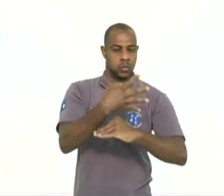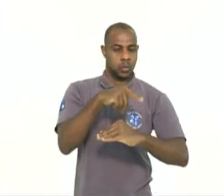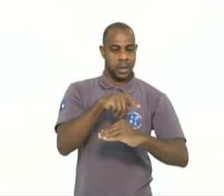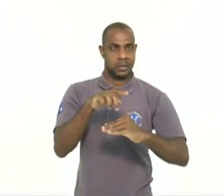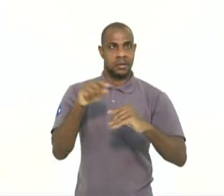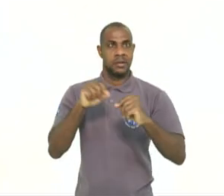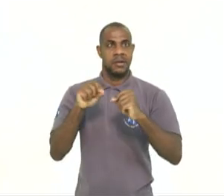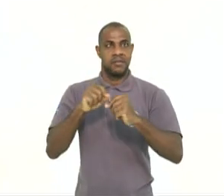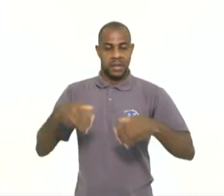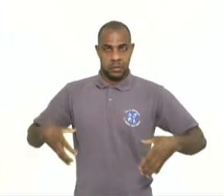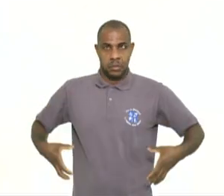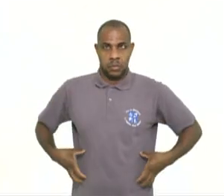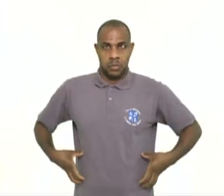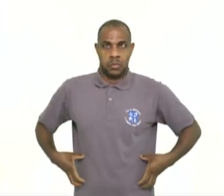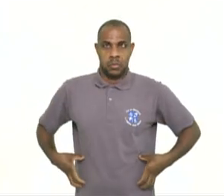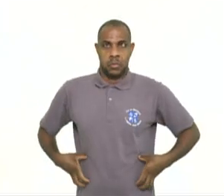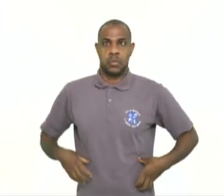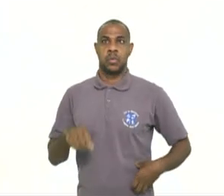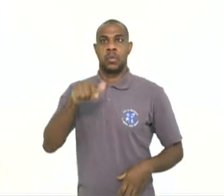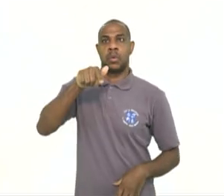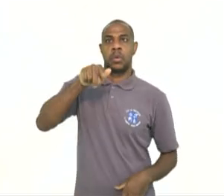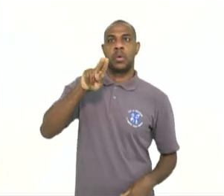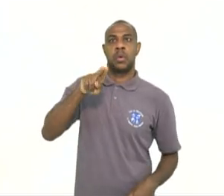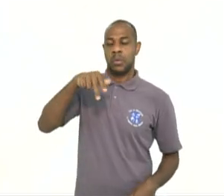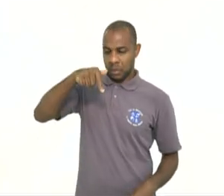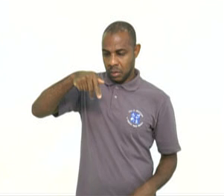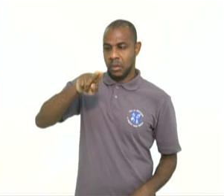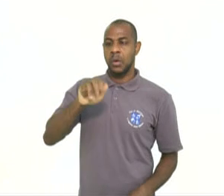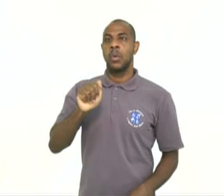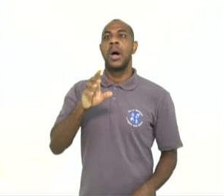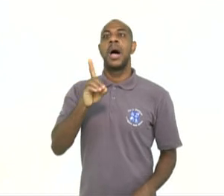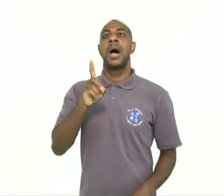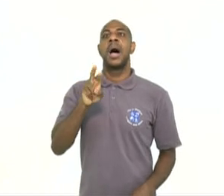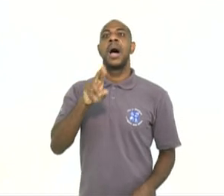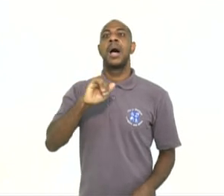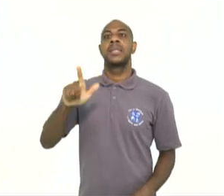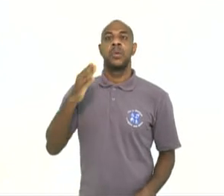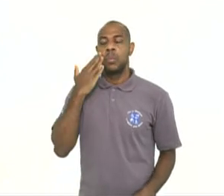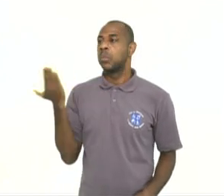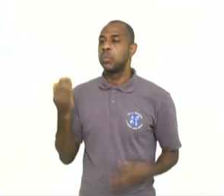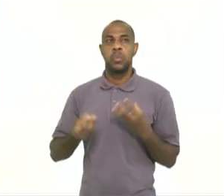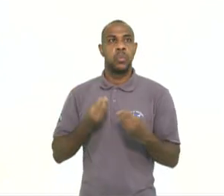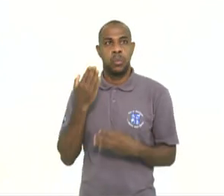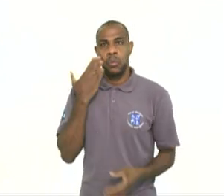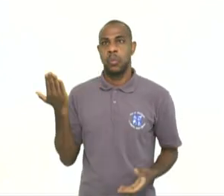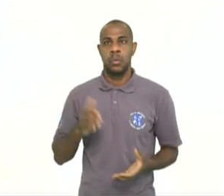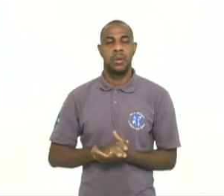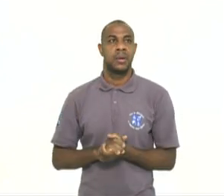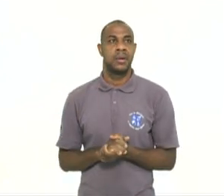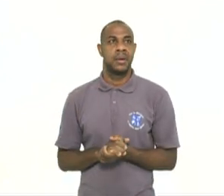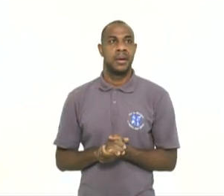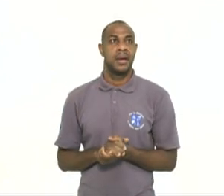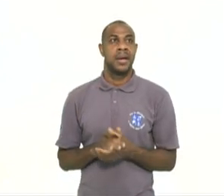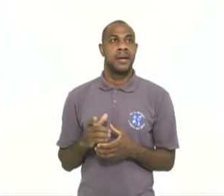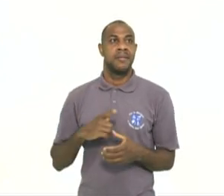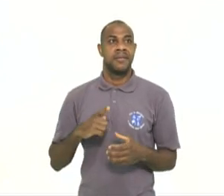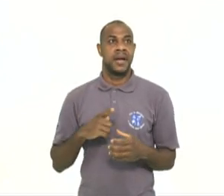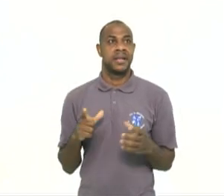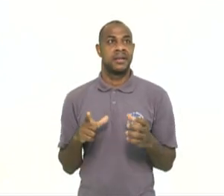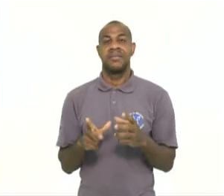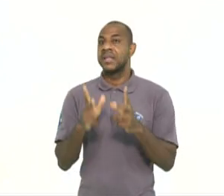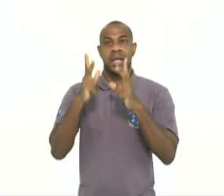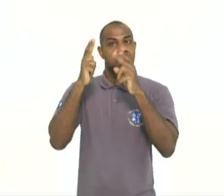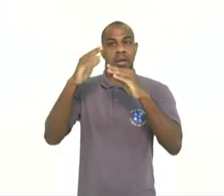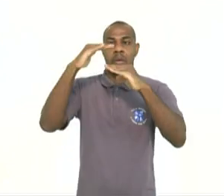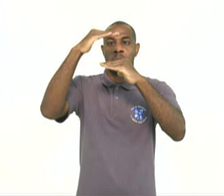quadril né esse aqui vai ser uma figura feminina né vai ser a loira fantasma que minha personagem do quadrinho que eu faço ela vai ter